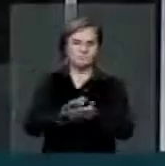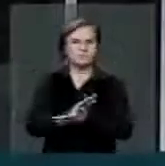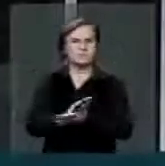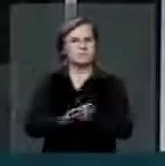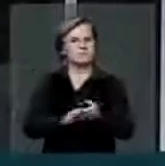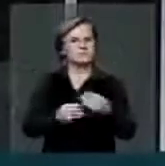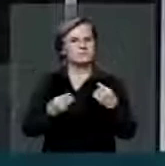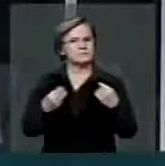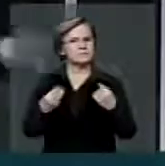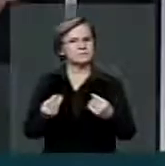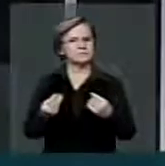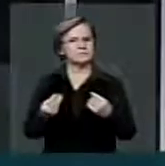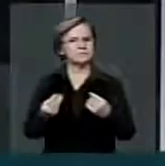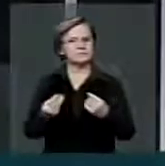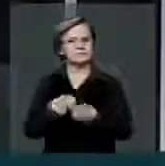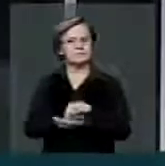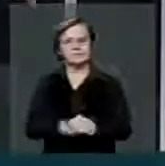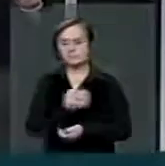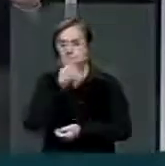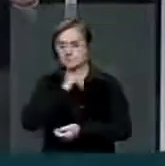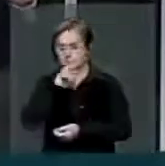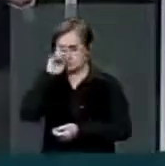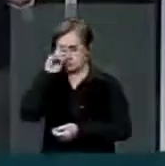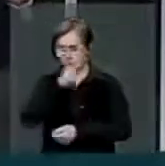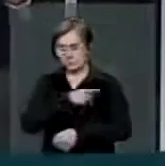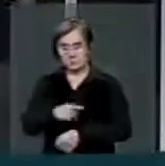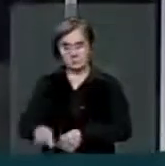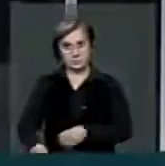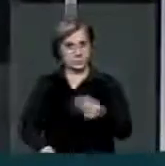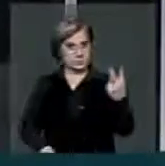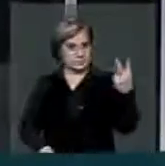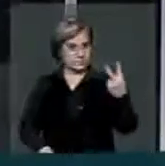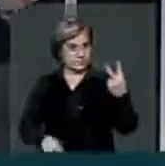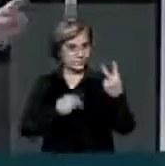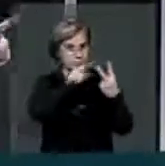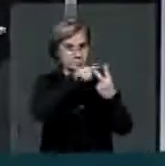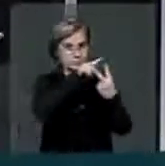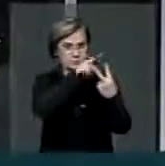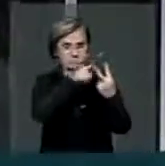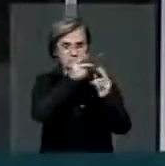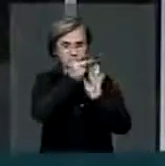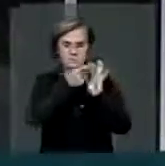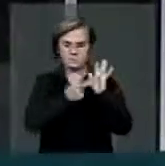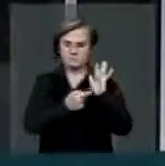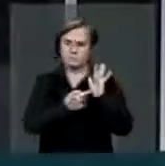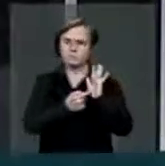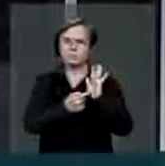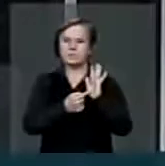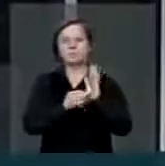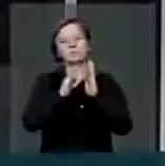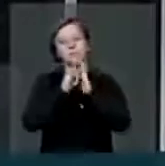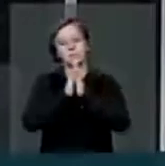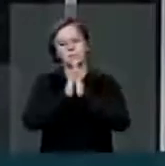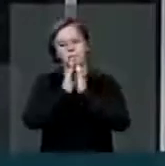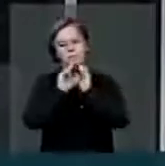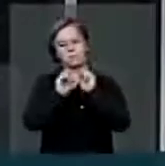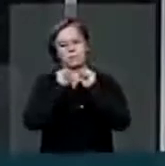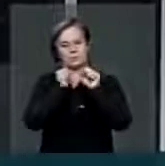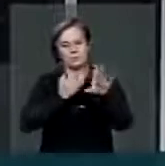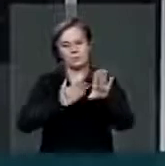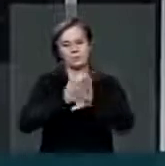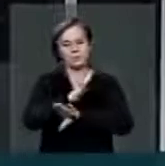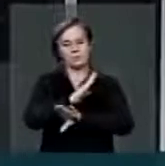presidente, a aprovação desses dois projetos, Cidadão Digital e Pauta Digital, cria um